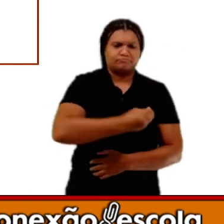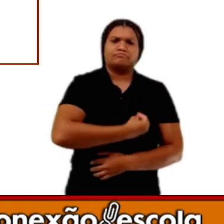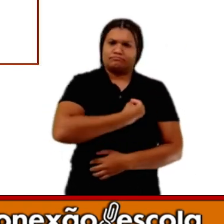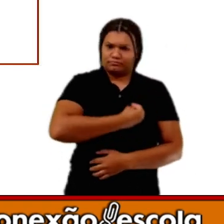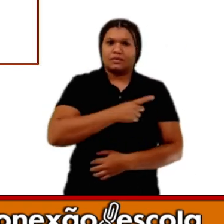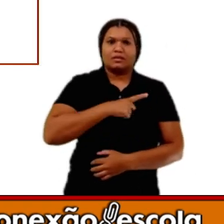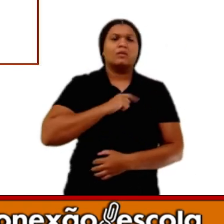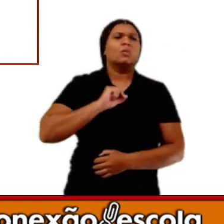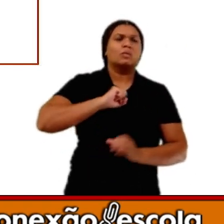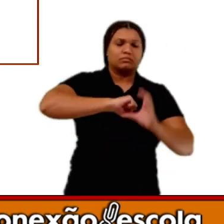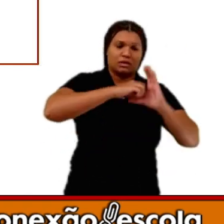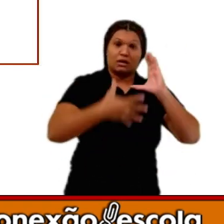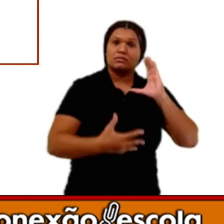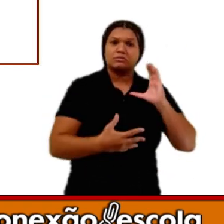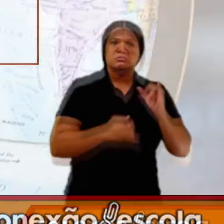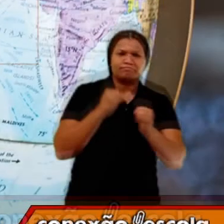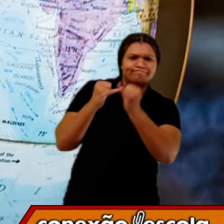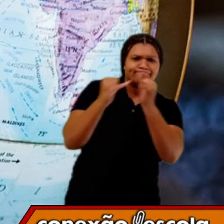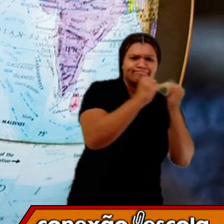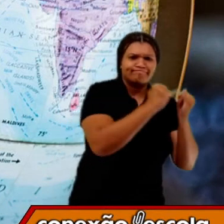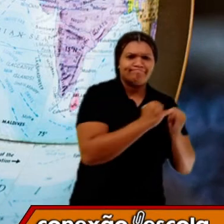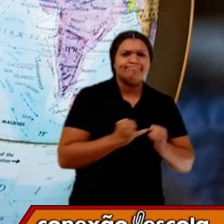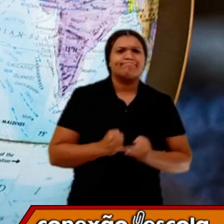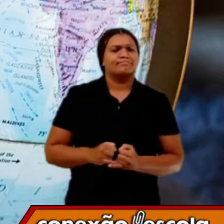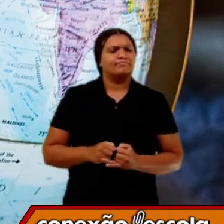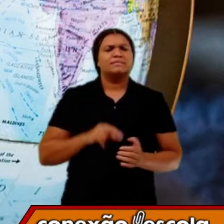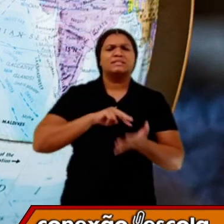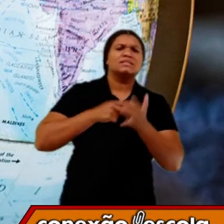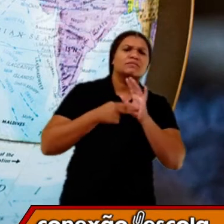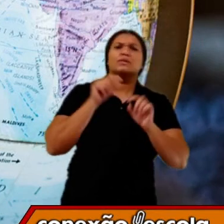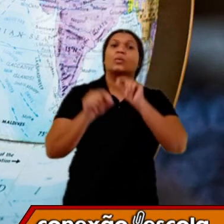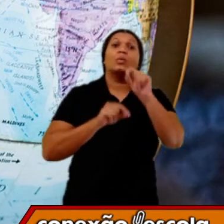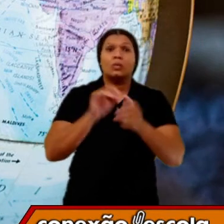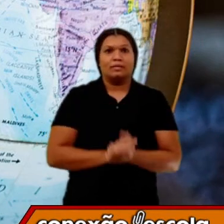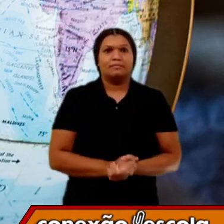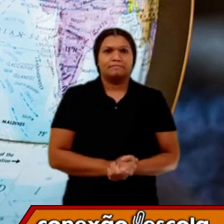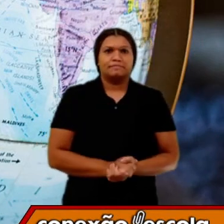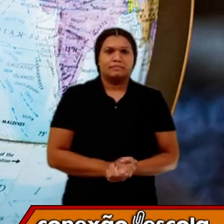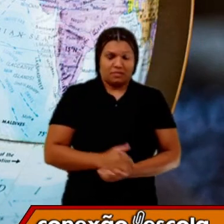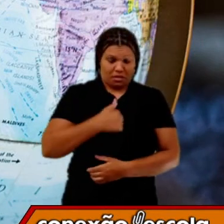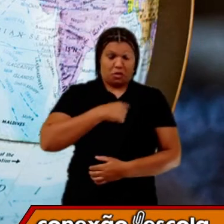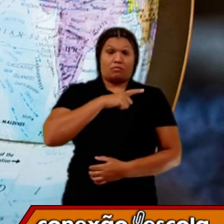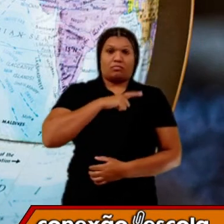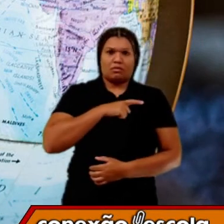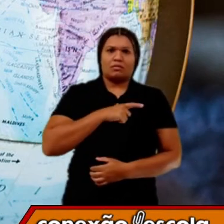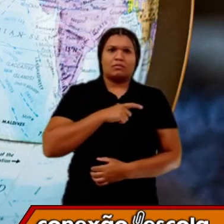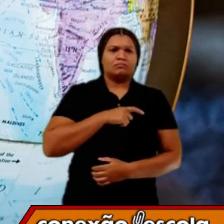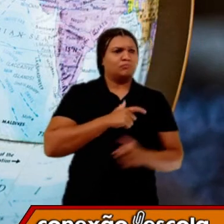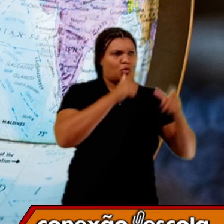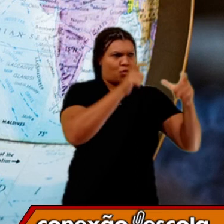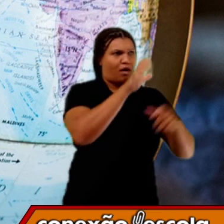comum. Professor, mas o que isso significa? Te respondo, se liga. Quando eu tenho uma região